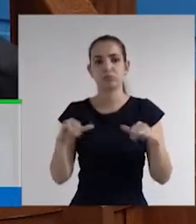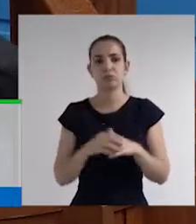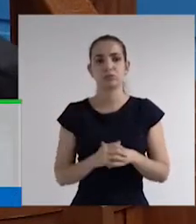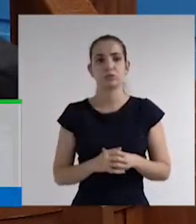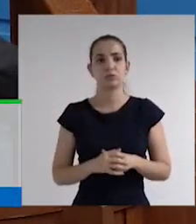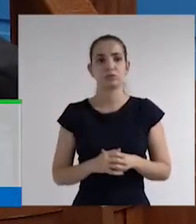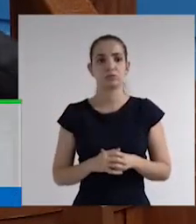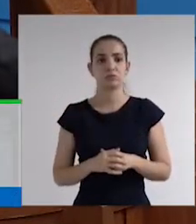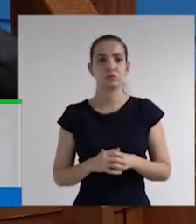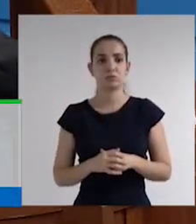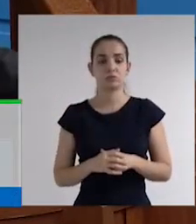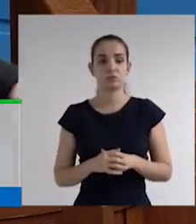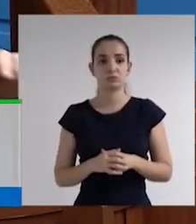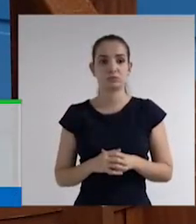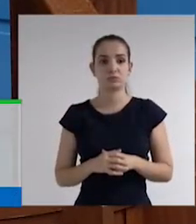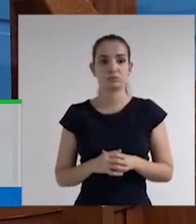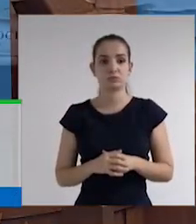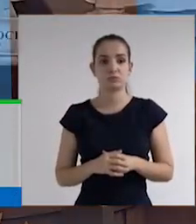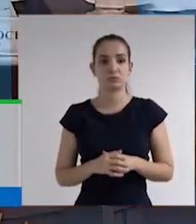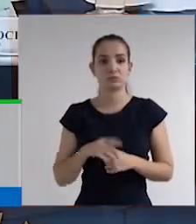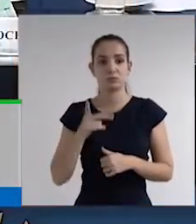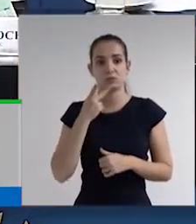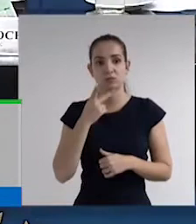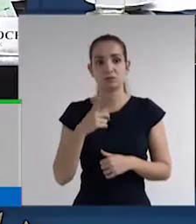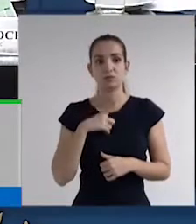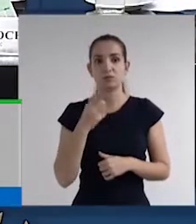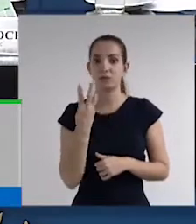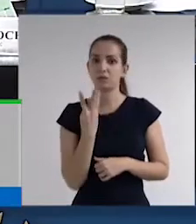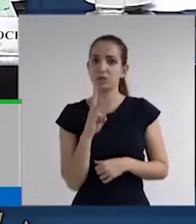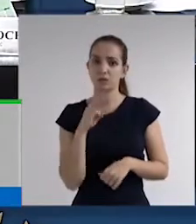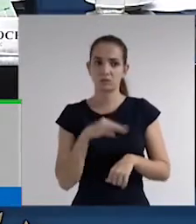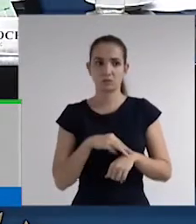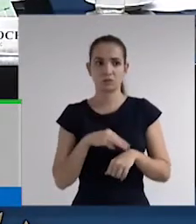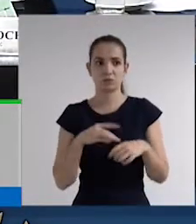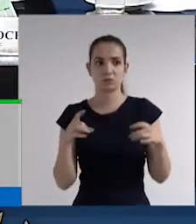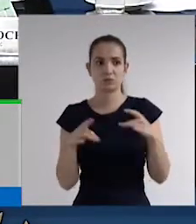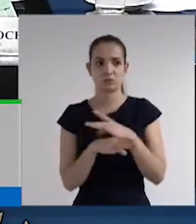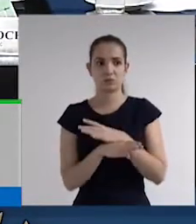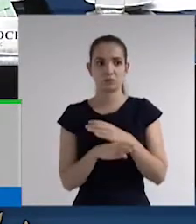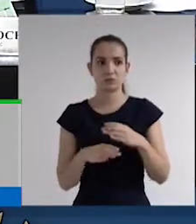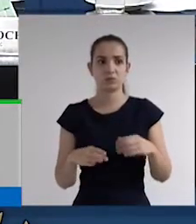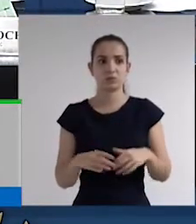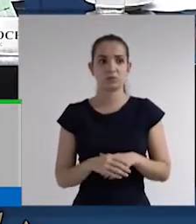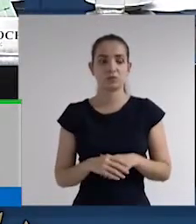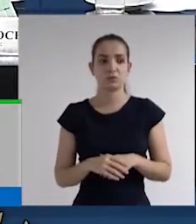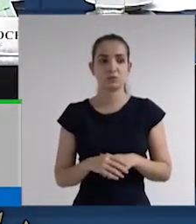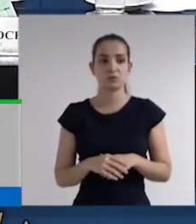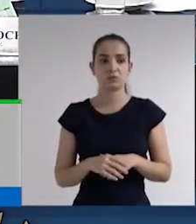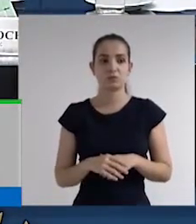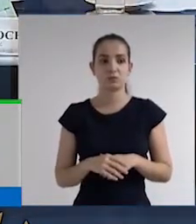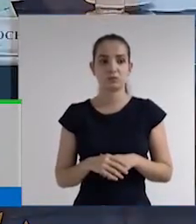falar... Só esclarecendo, Vossa Excelência, que dispõe de 3 minutos para concluir. Serão suficientes?